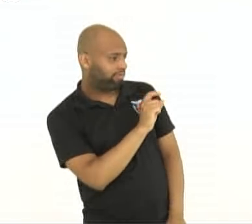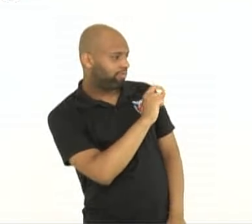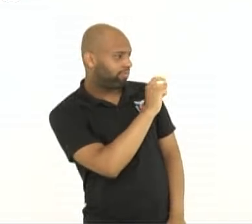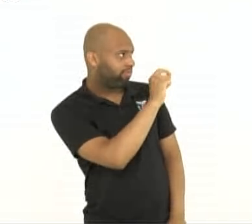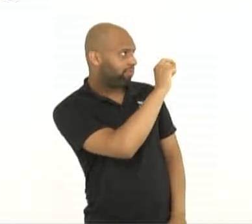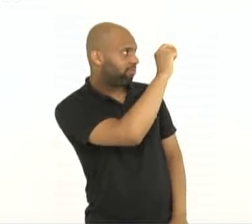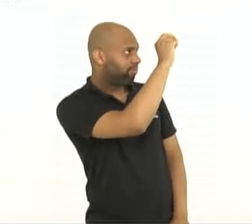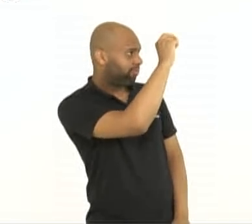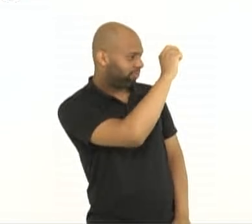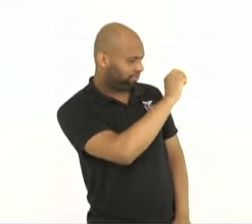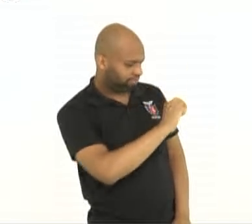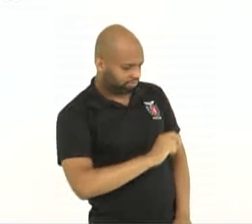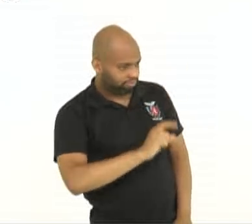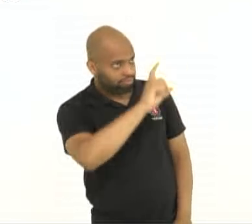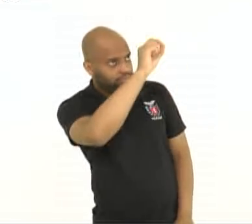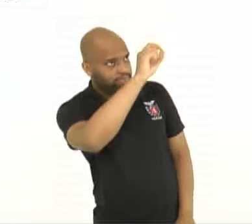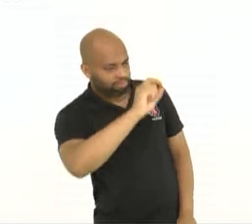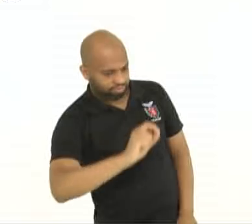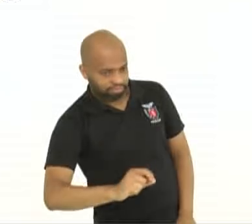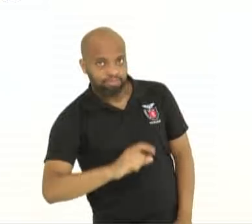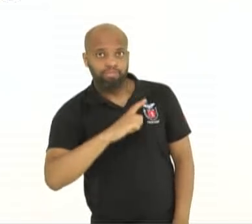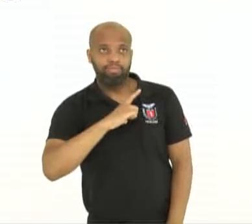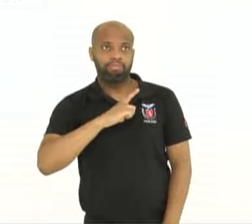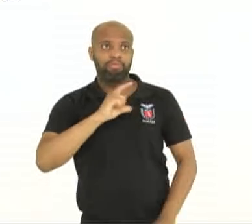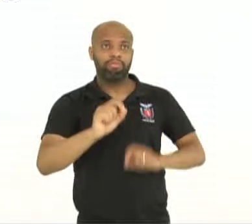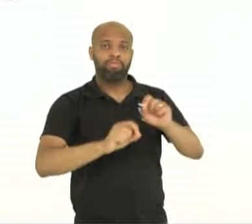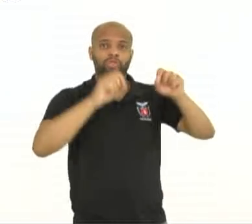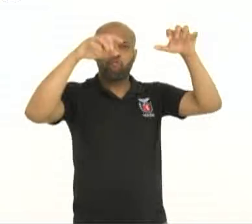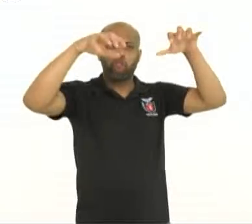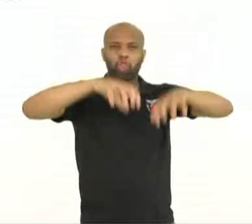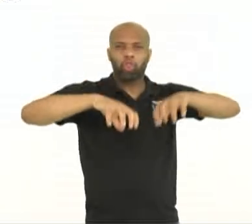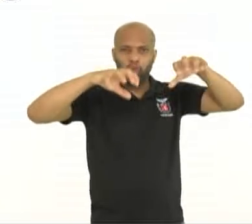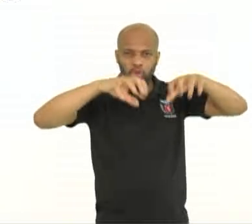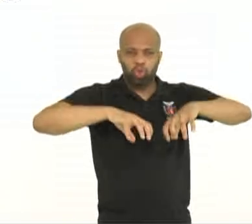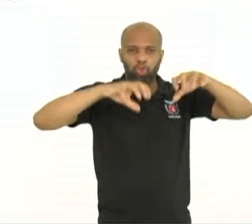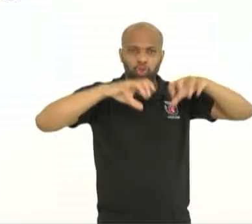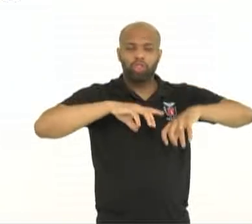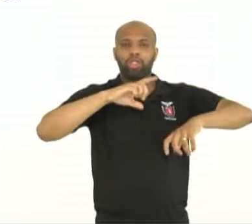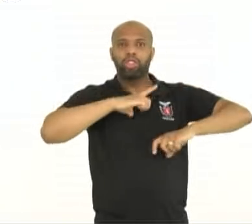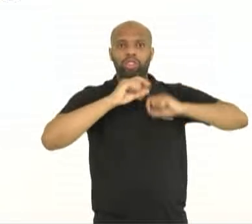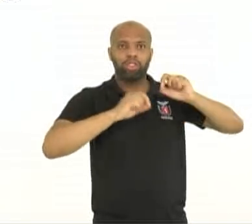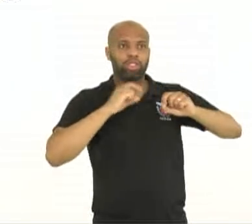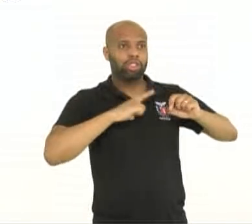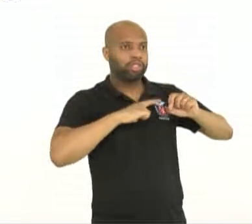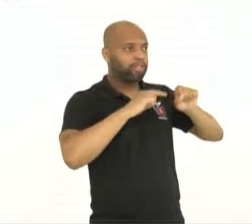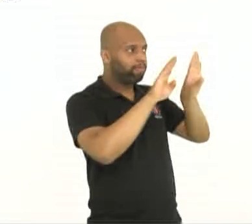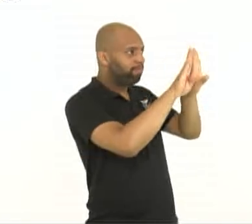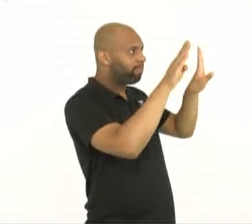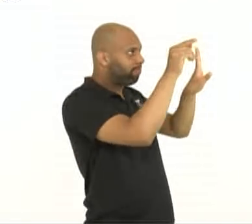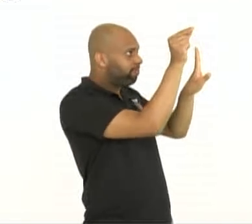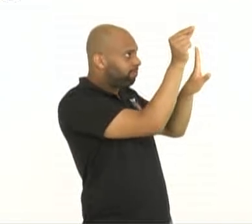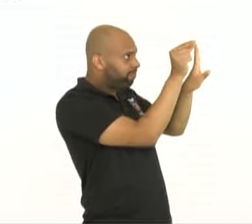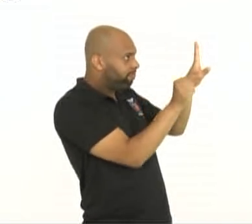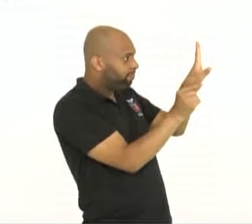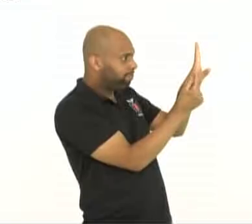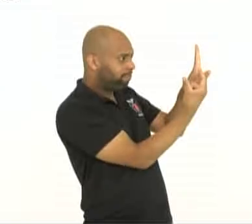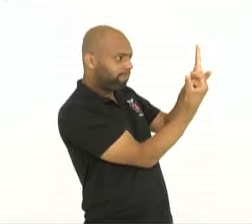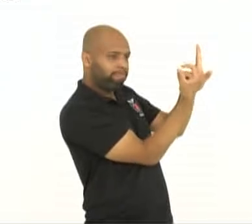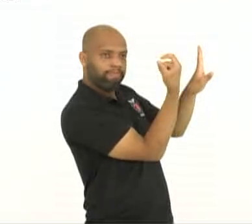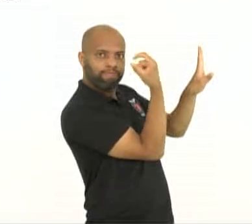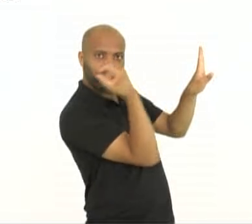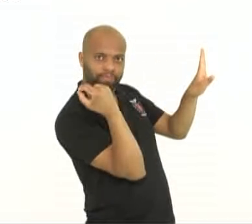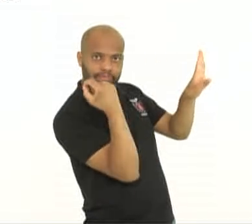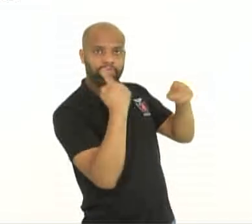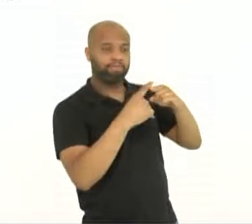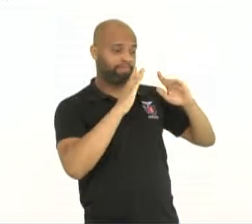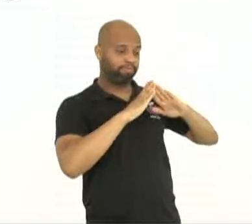Tinha um rachado ali perto, por causa da chuva. Era de lá que elas saíam, a casa delas. Toda